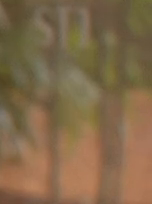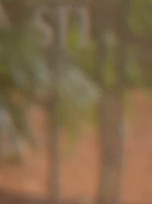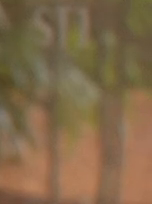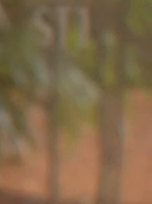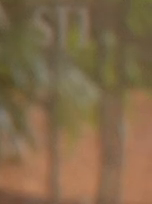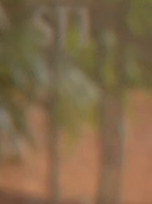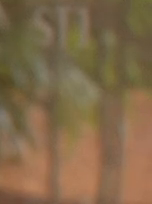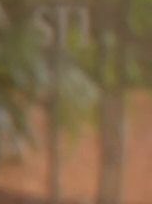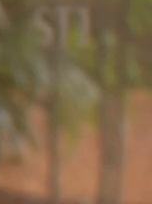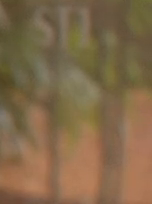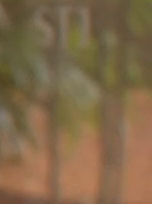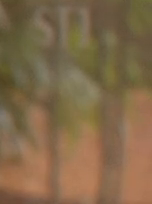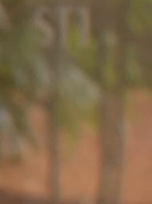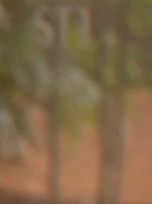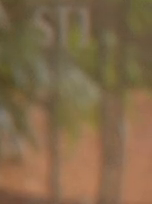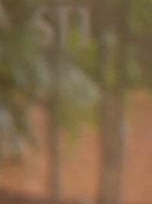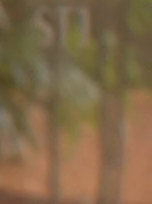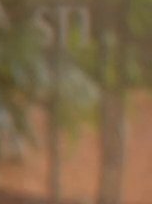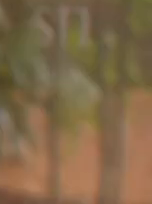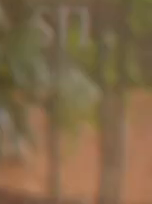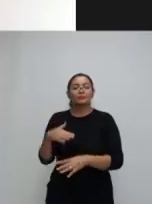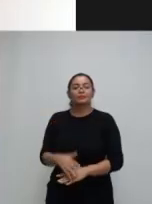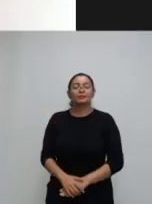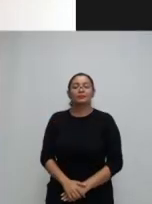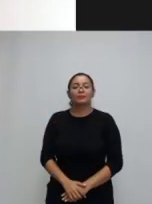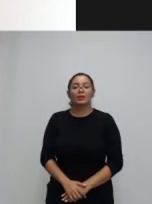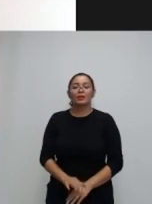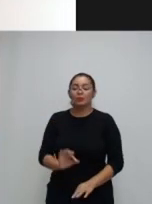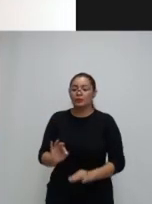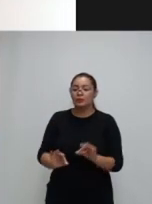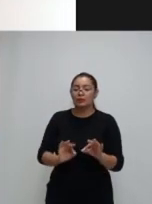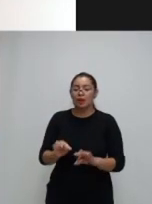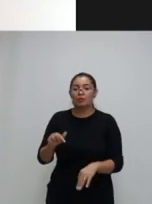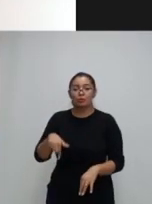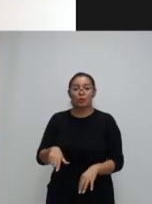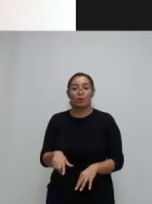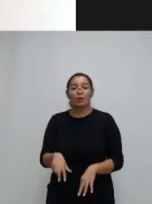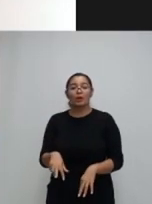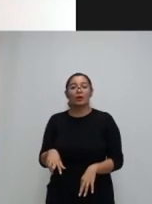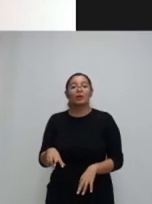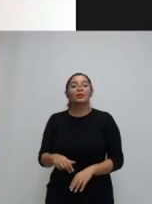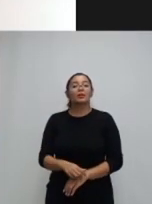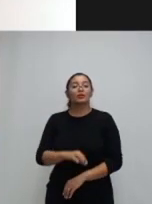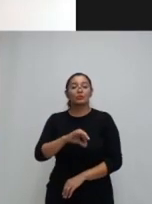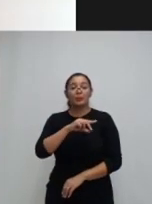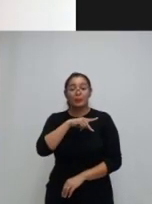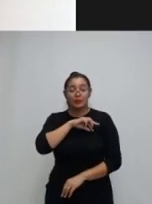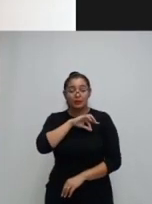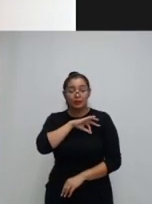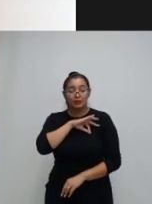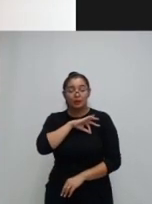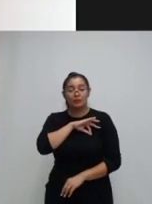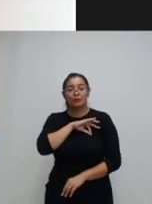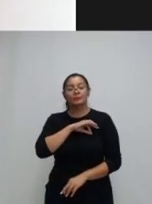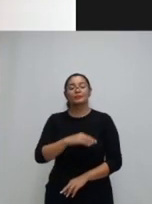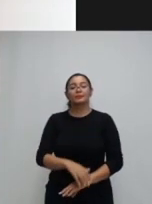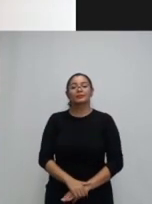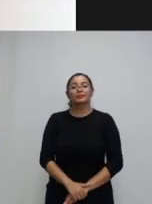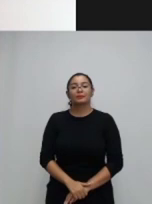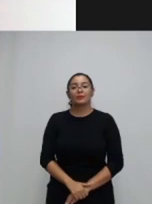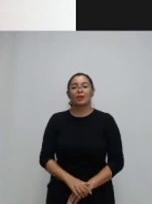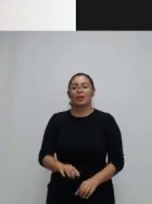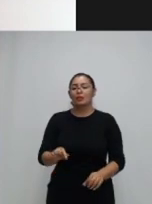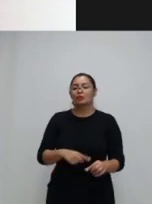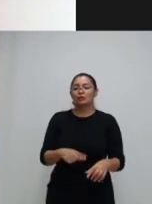os pedidos de indenização Civil por atos de tortura no STJ o ministro og Fernandes relator do recurso do MPF